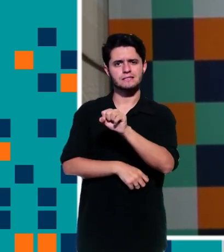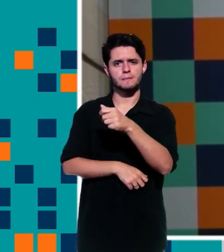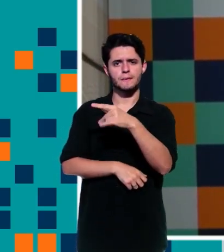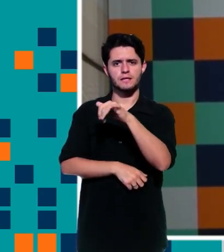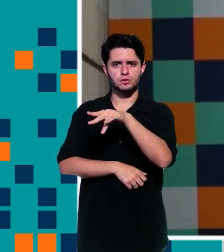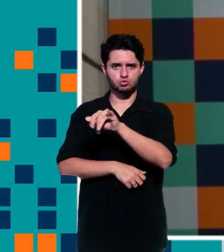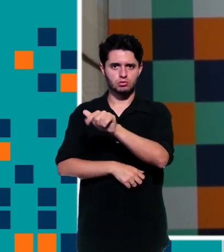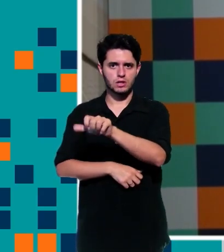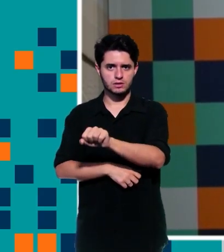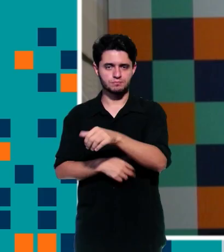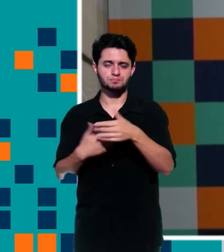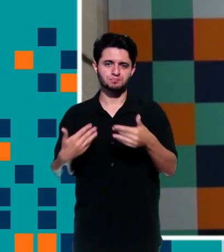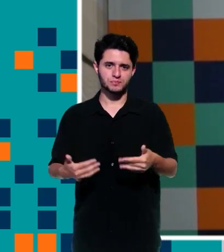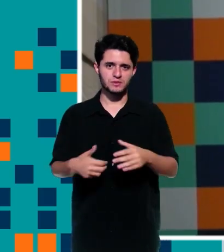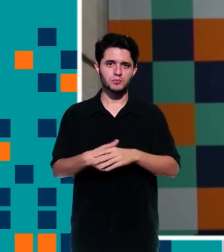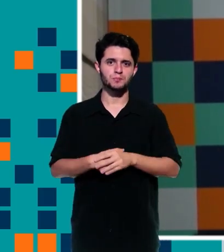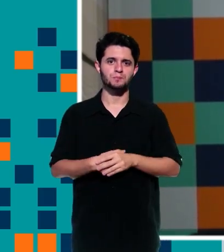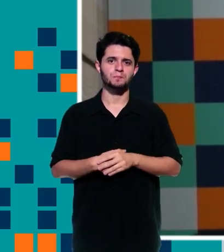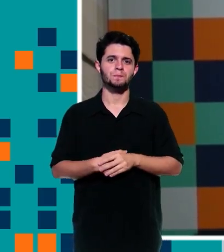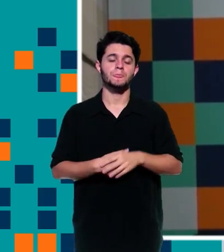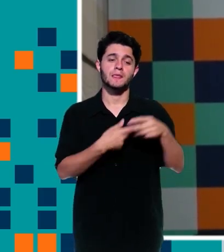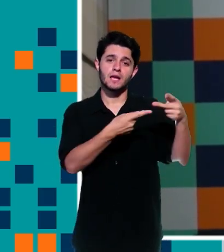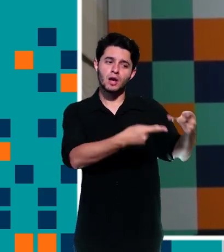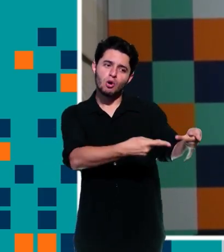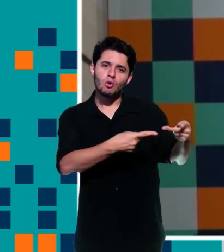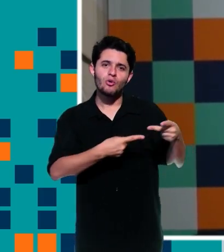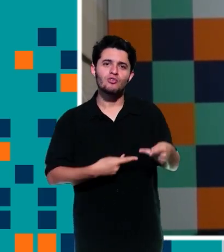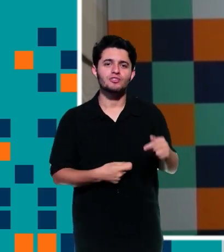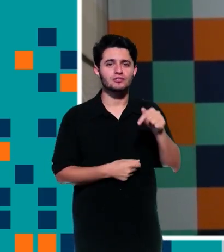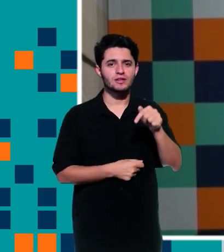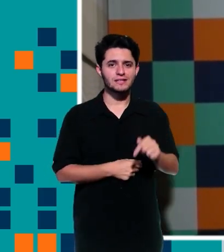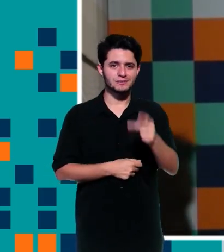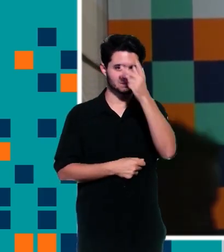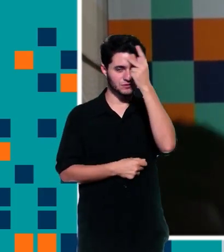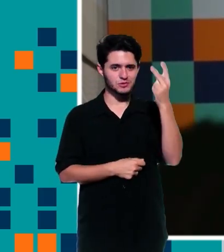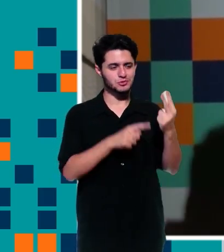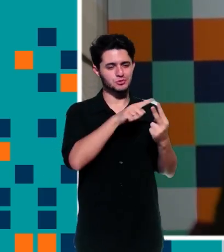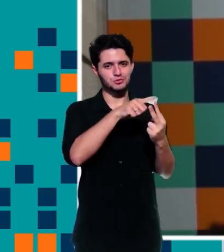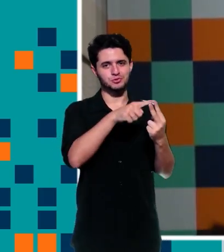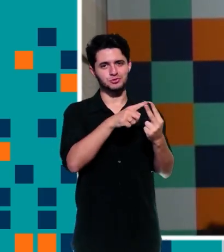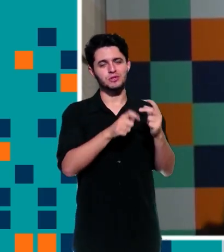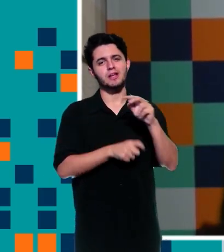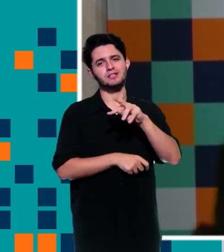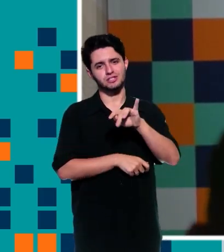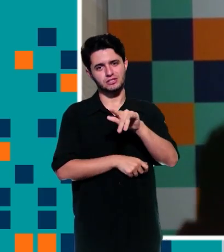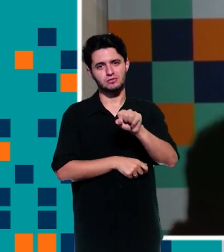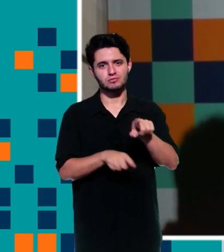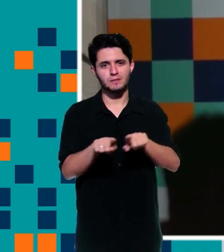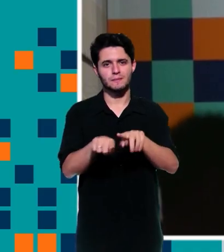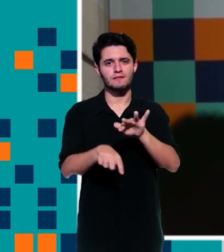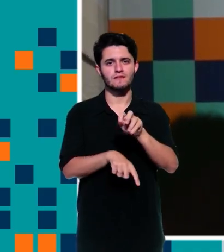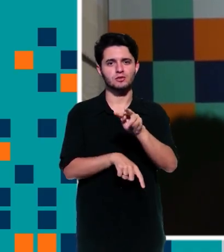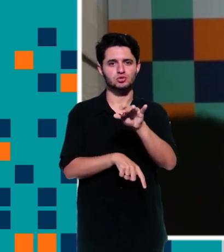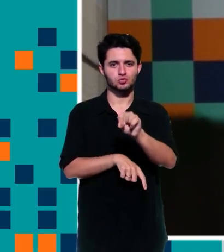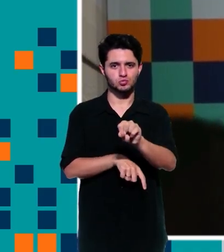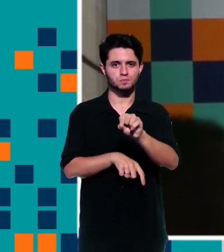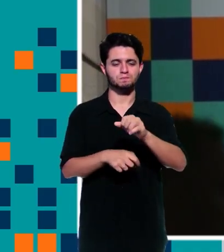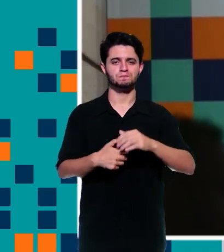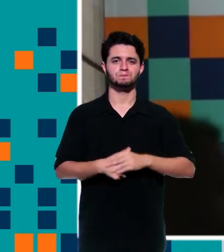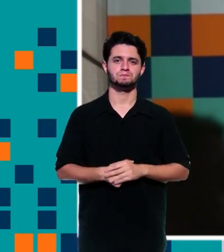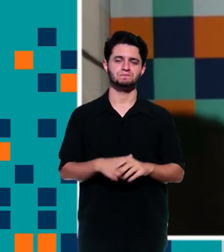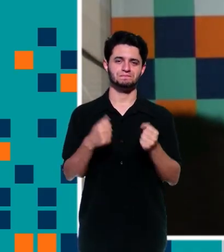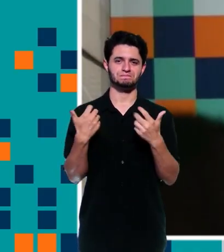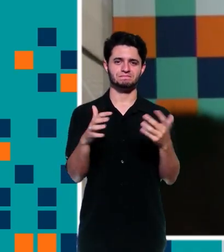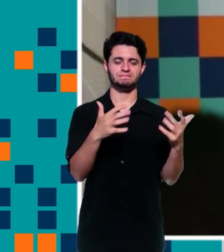Com vocês, então, a tradição e inovação entre visão e técnica, Tiago Bernardes e Fausto Sombra.